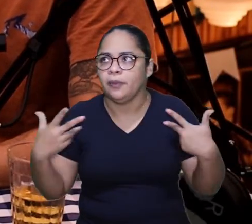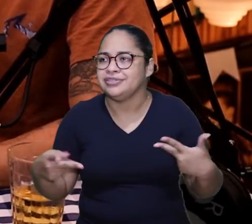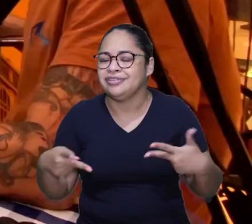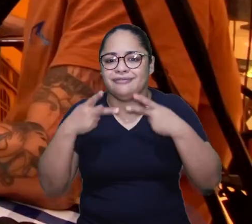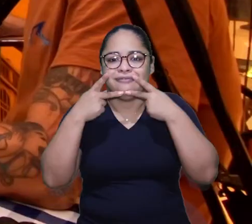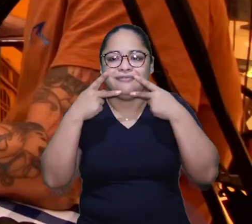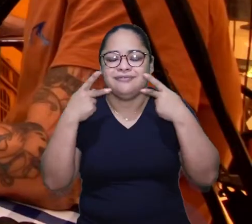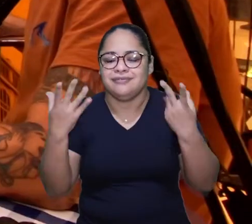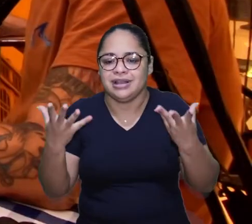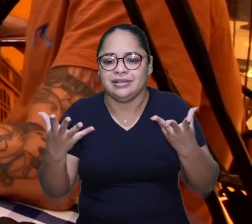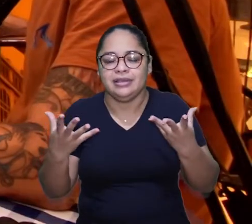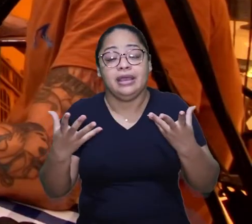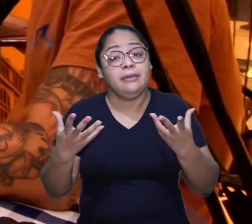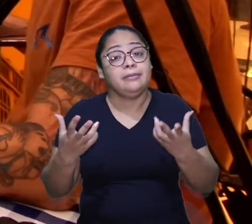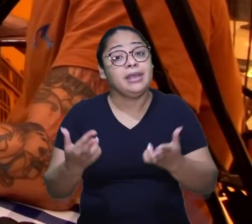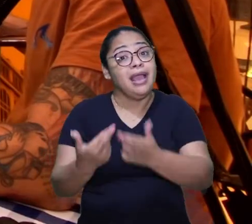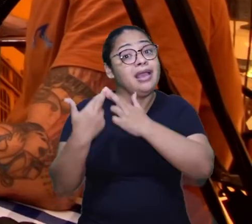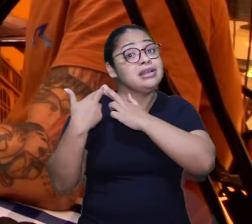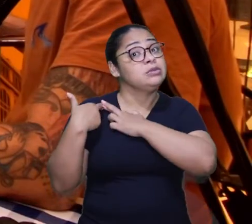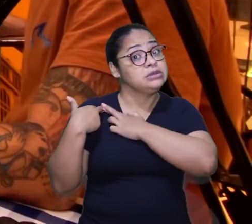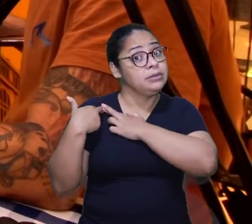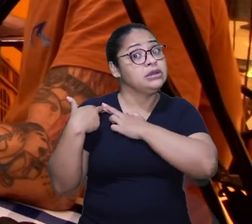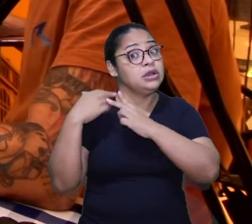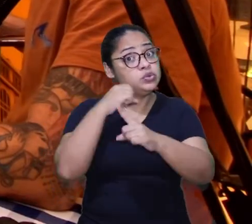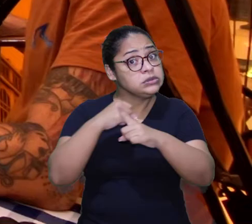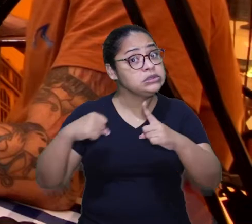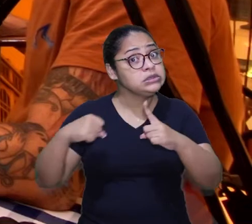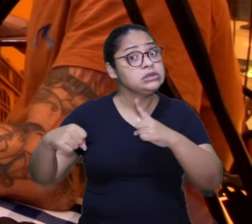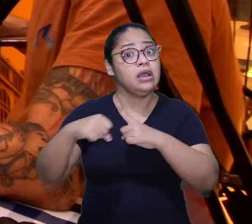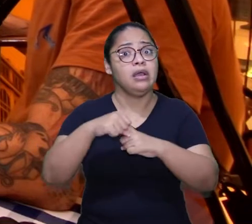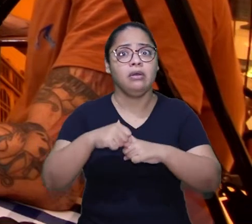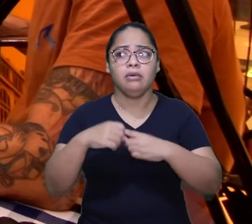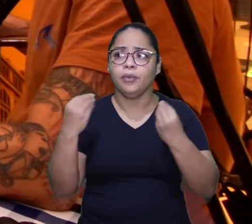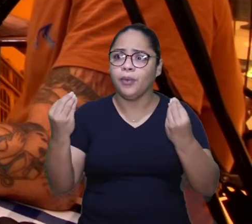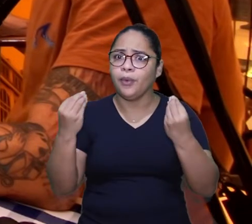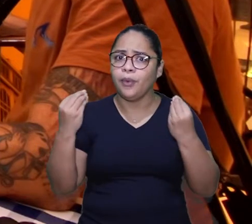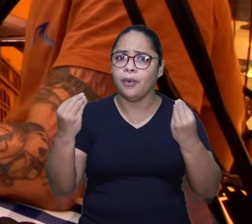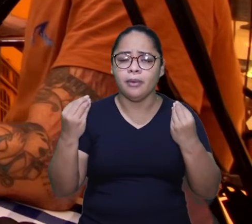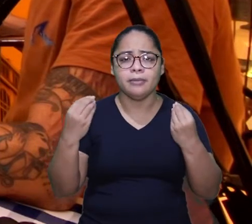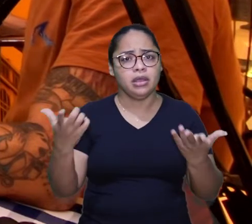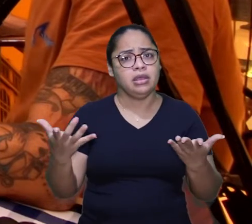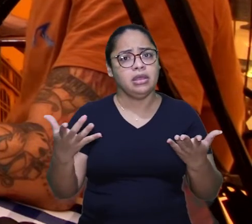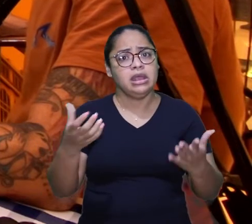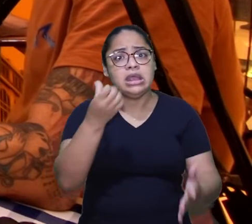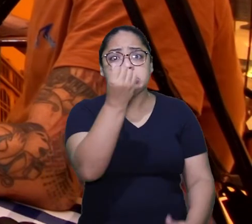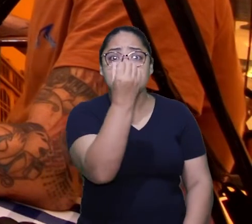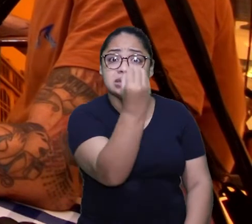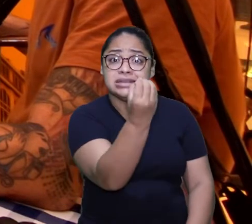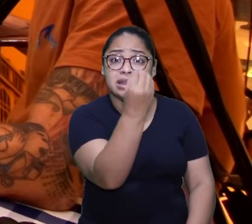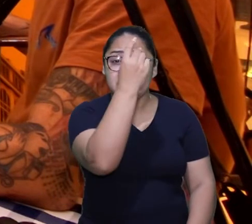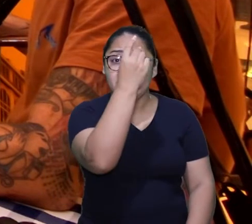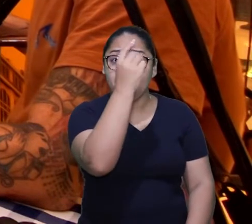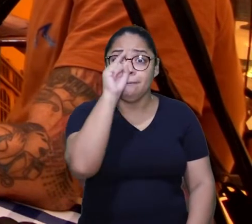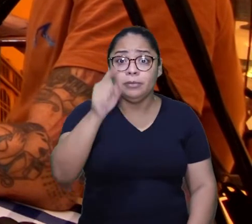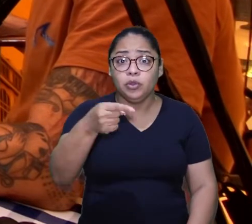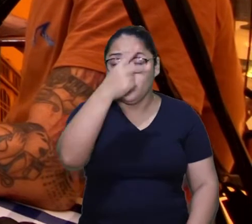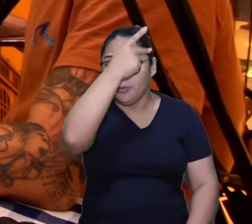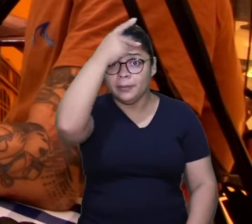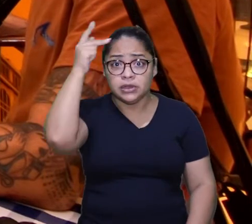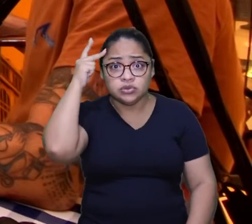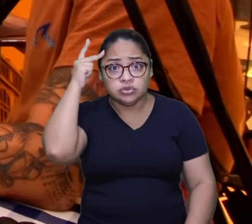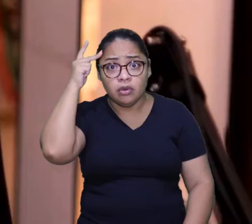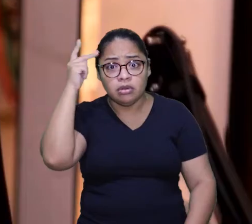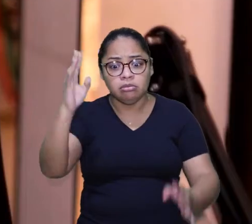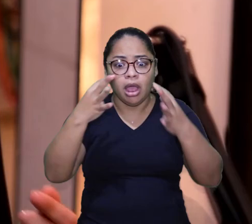de fazer eu acho que é uma responsabilidade até social sabe tipo assim pô eu construí um canal de 60.000 pessoas ali que estão ali para me